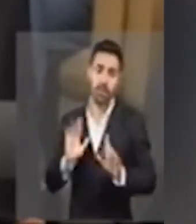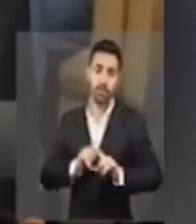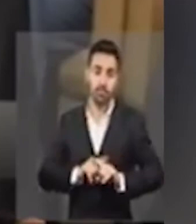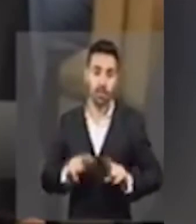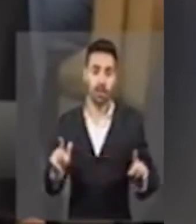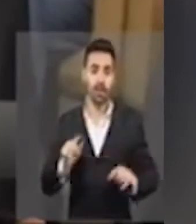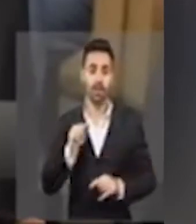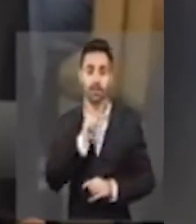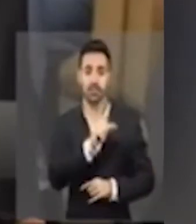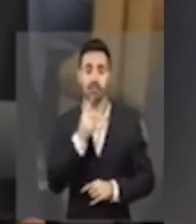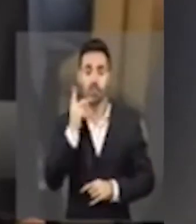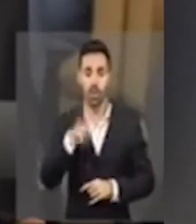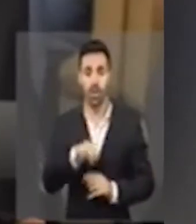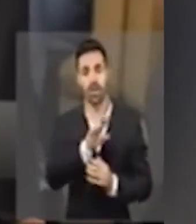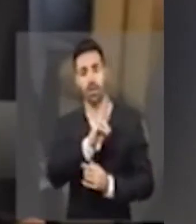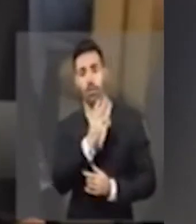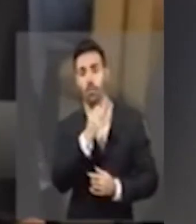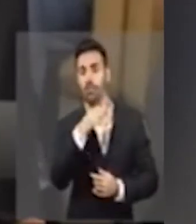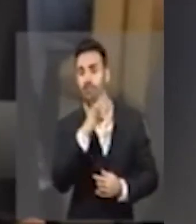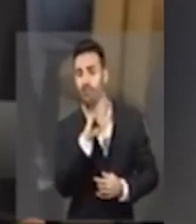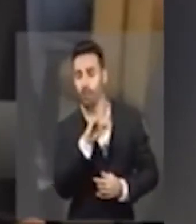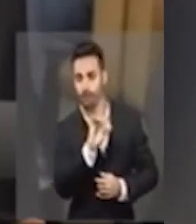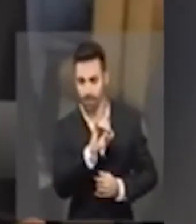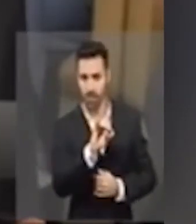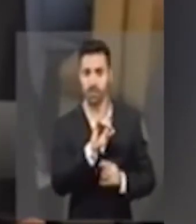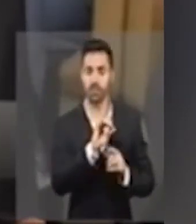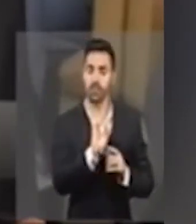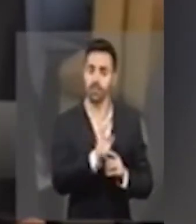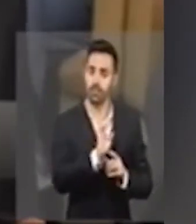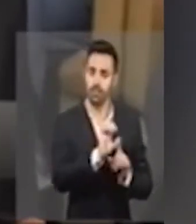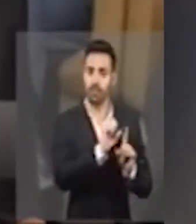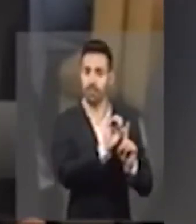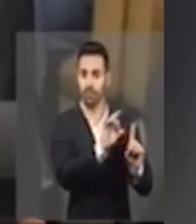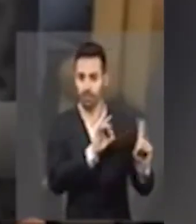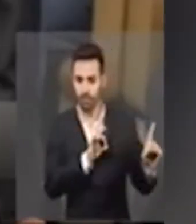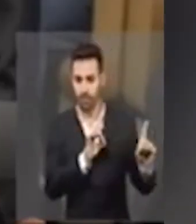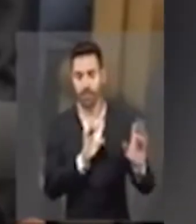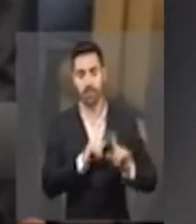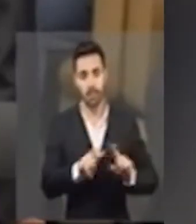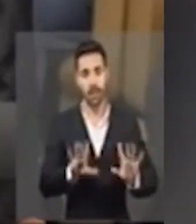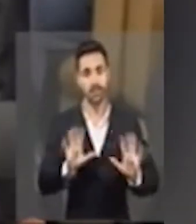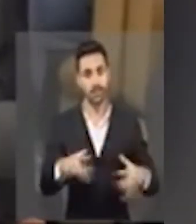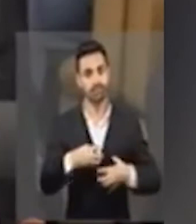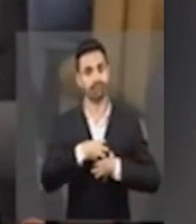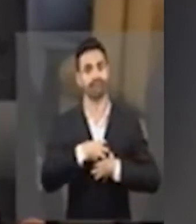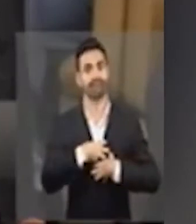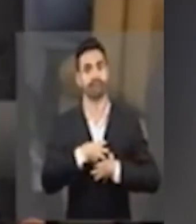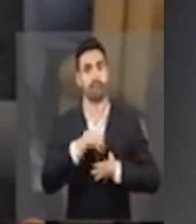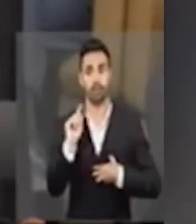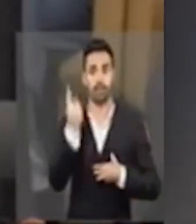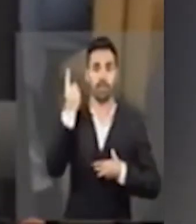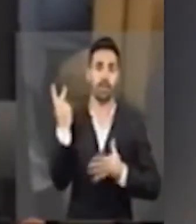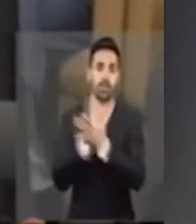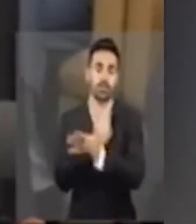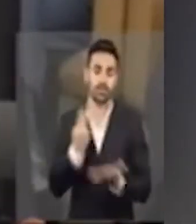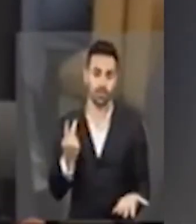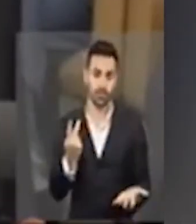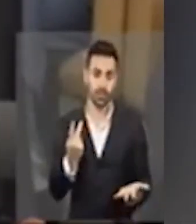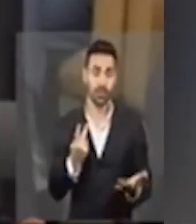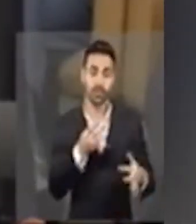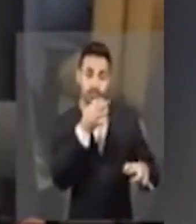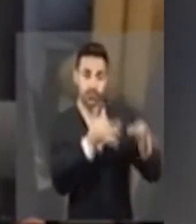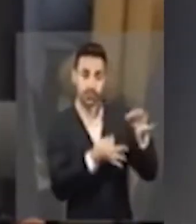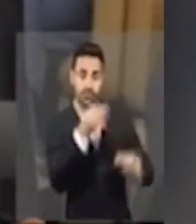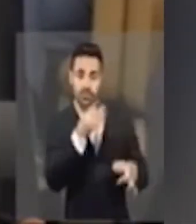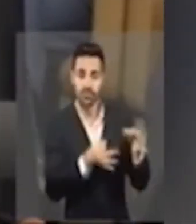a motivação por homofobia então isso já é nos deixa um precedente de que o próprio judiciário